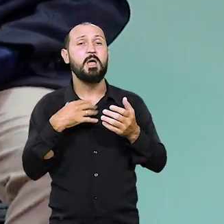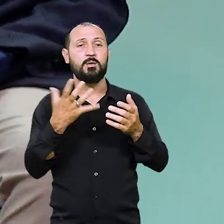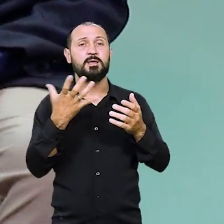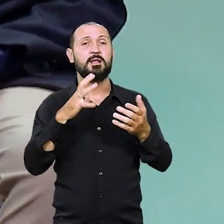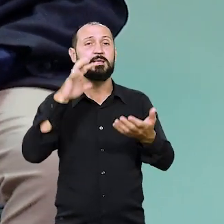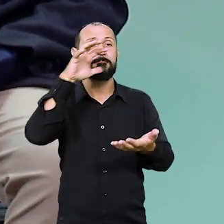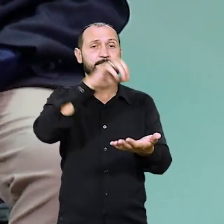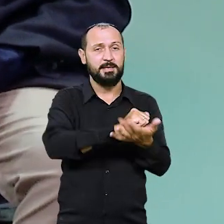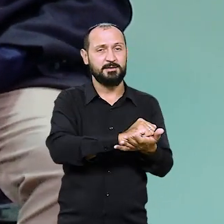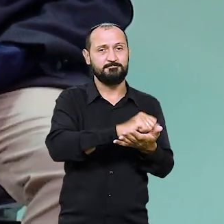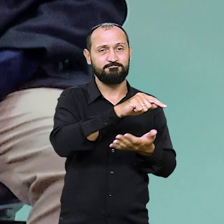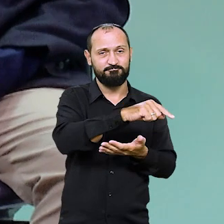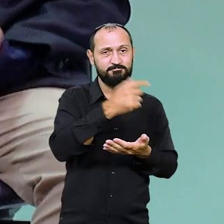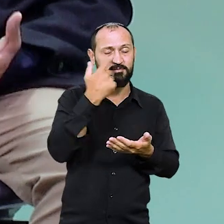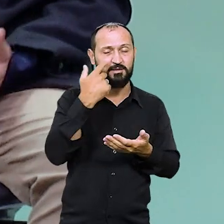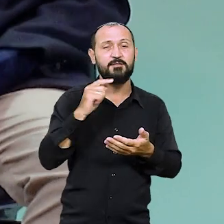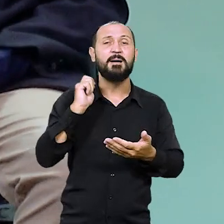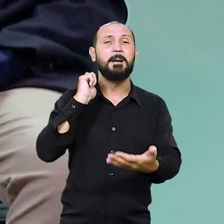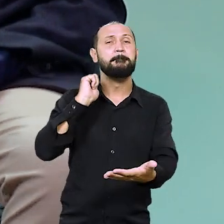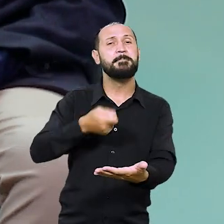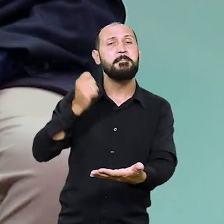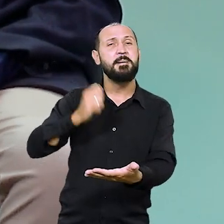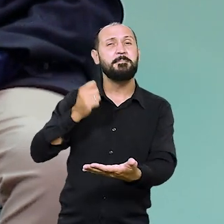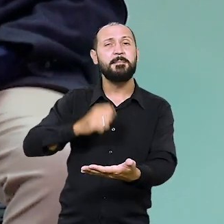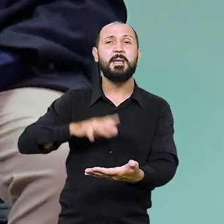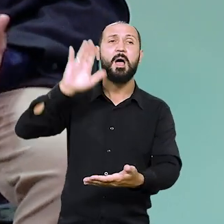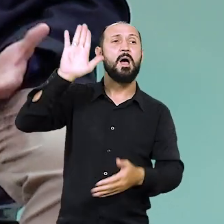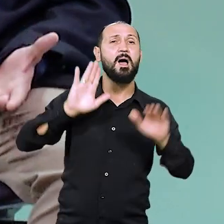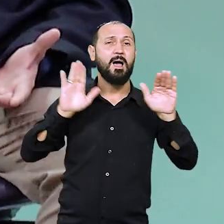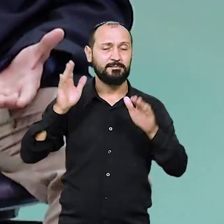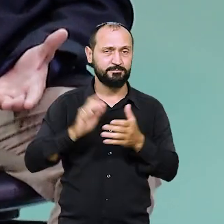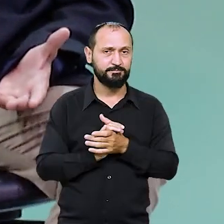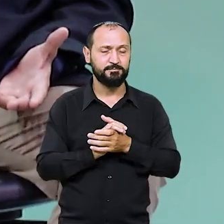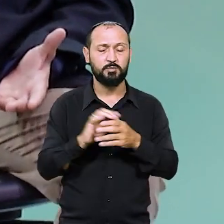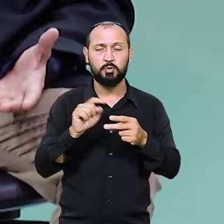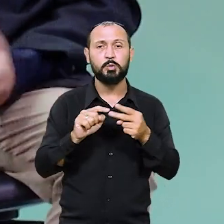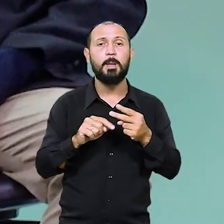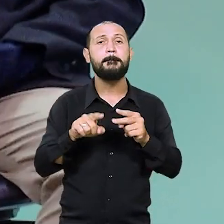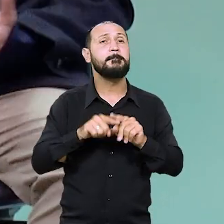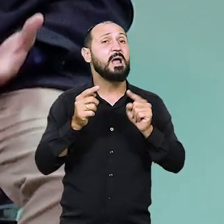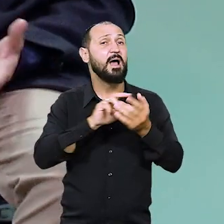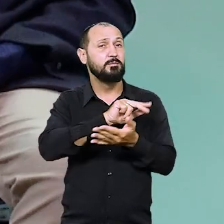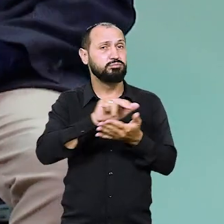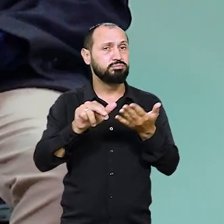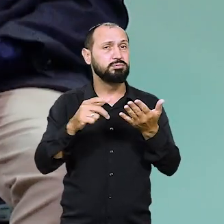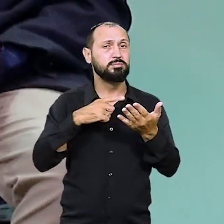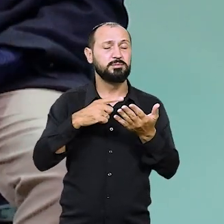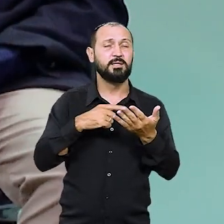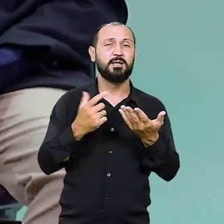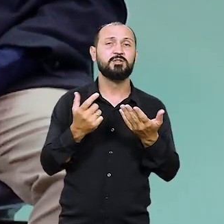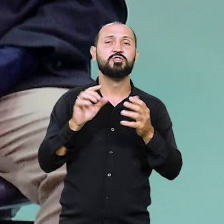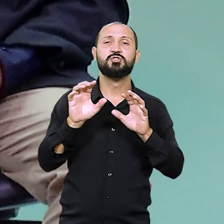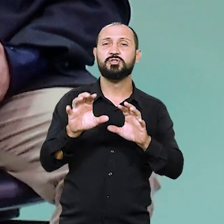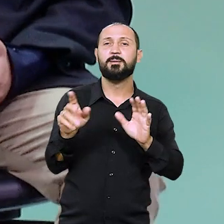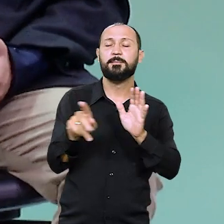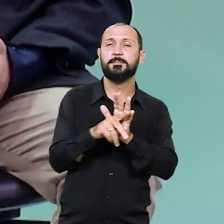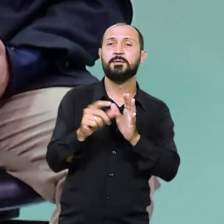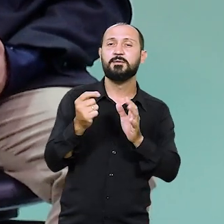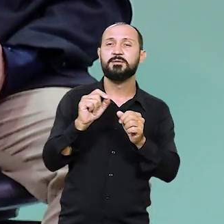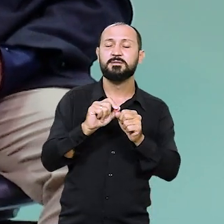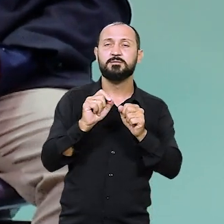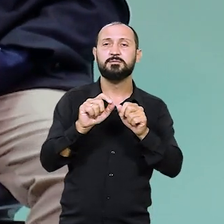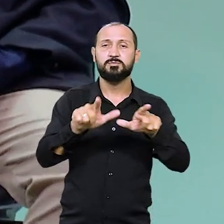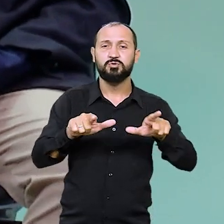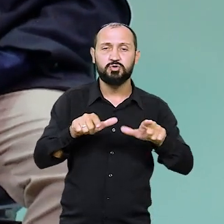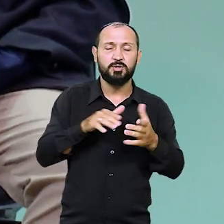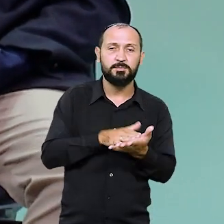do devedor, o credor ele faz essa pesquisa e pede a penhora desse bem, né, que vá para leilão, etc. E